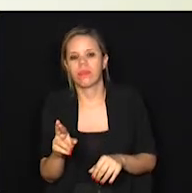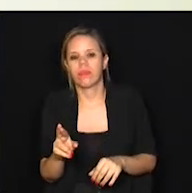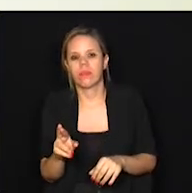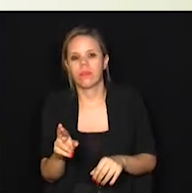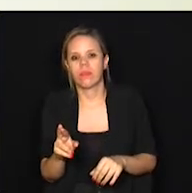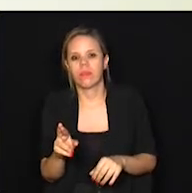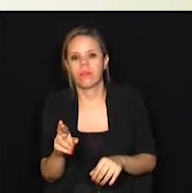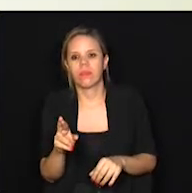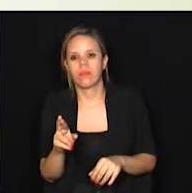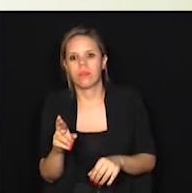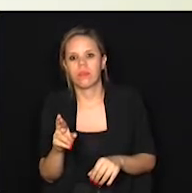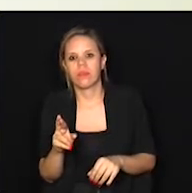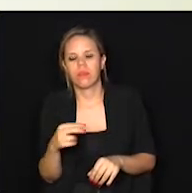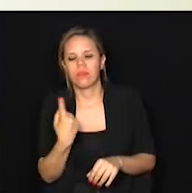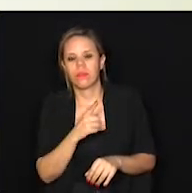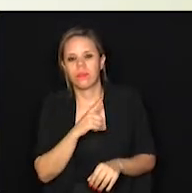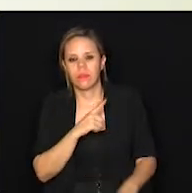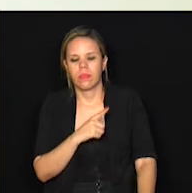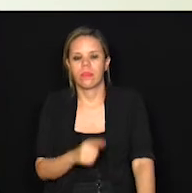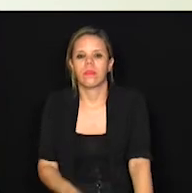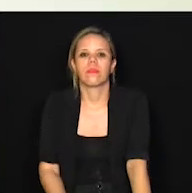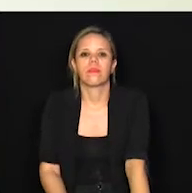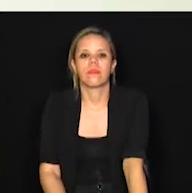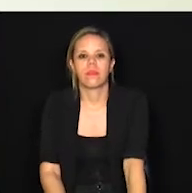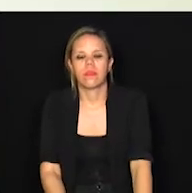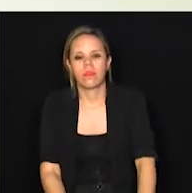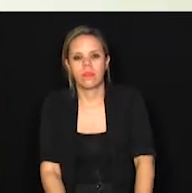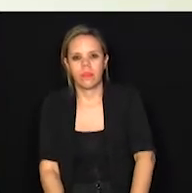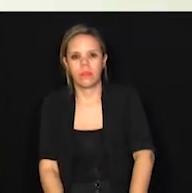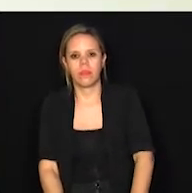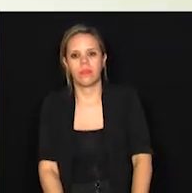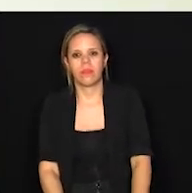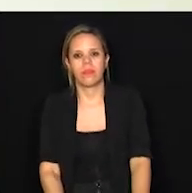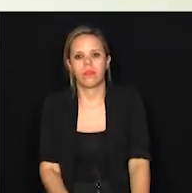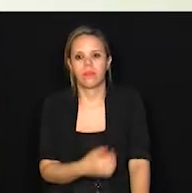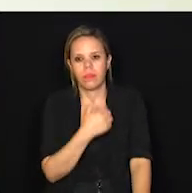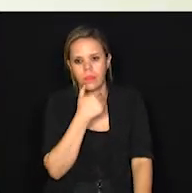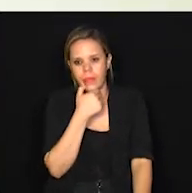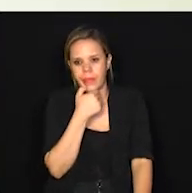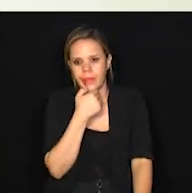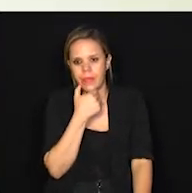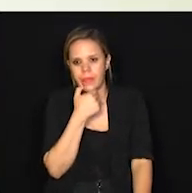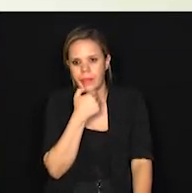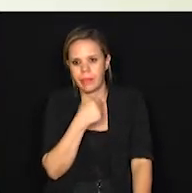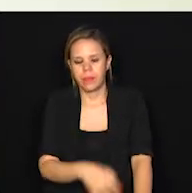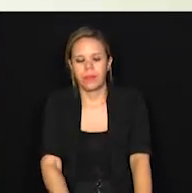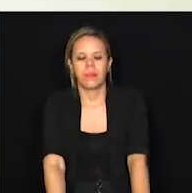realmente, eles já têm feito esse trabalho conosco e eles se colocam à disposição nesse debate pela educação.